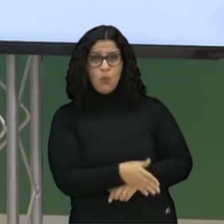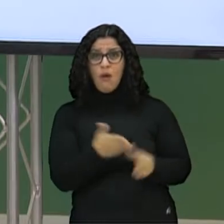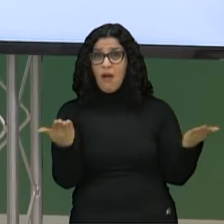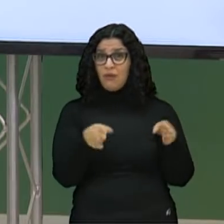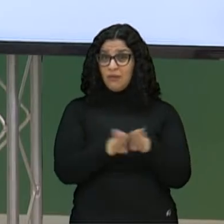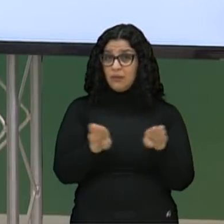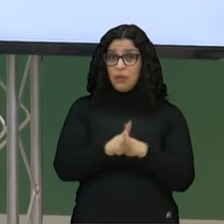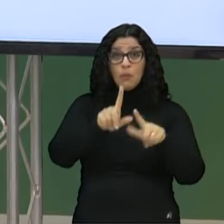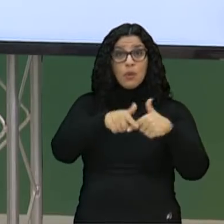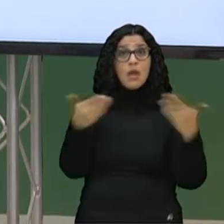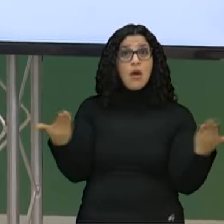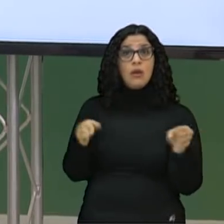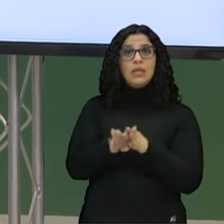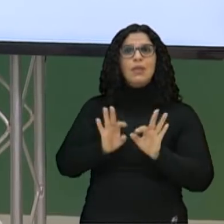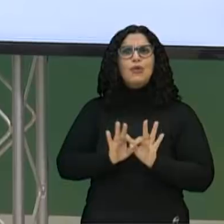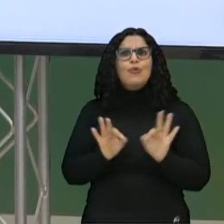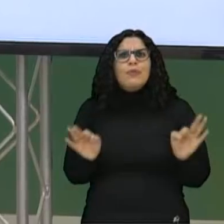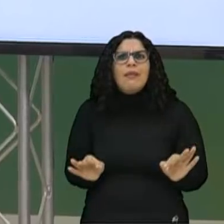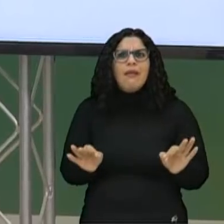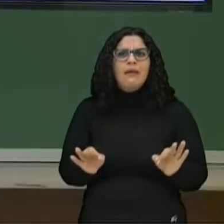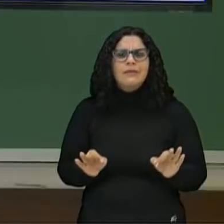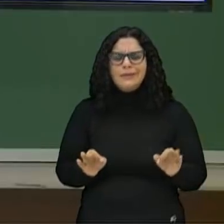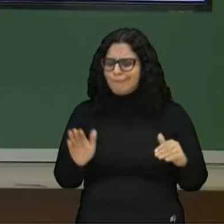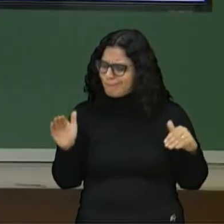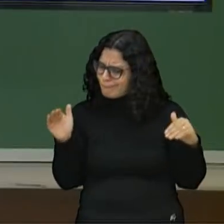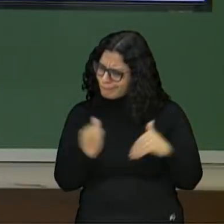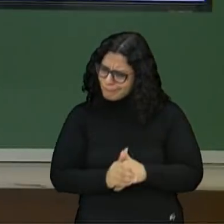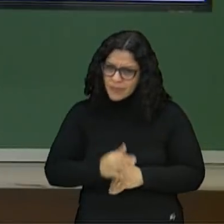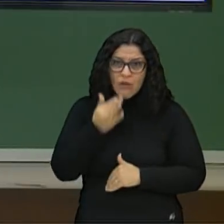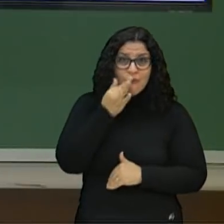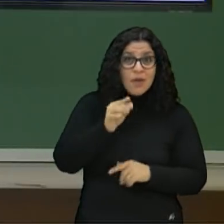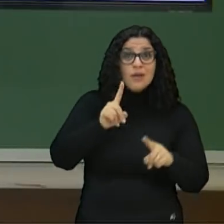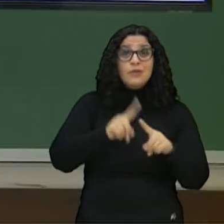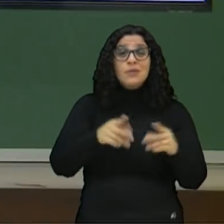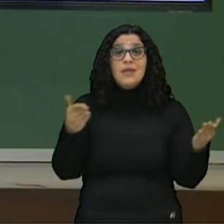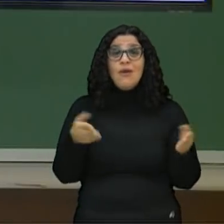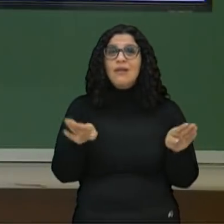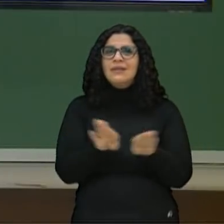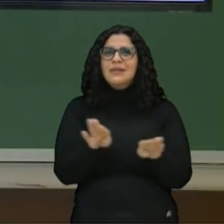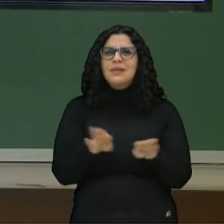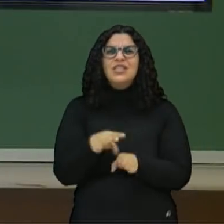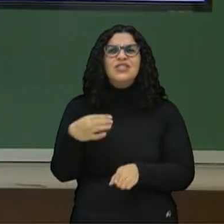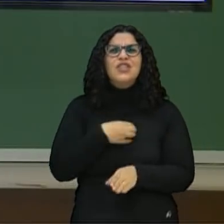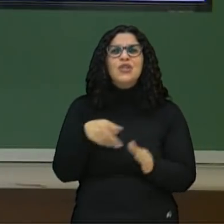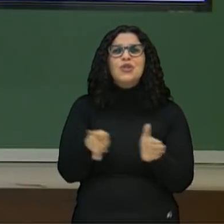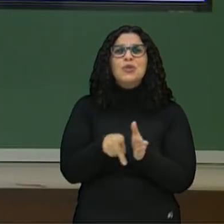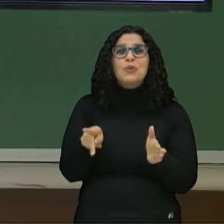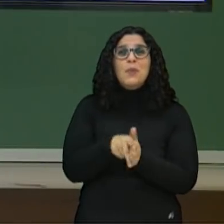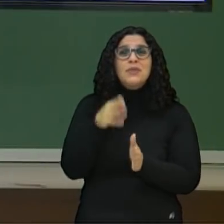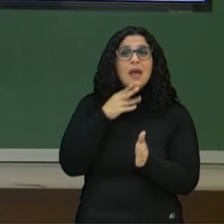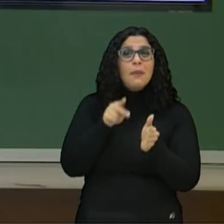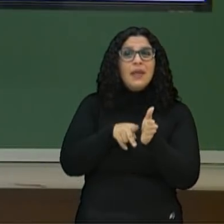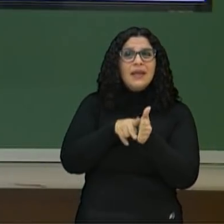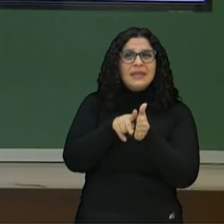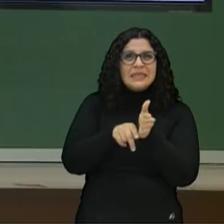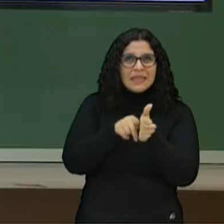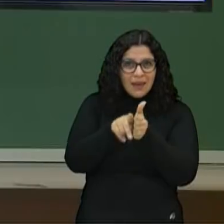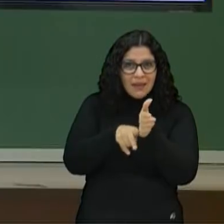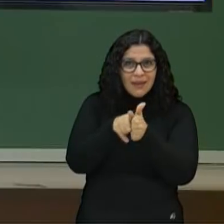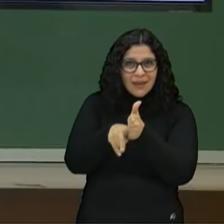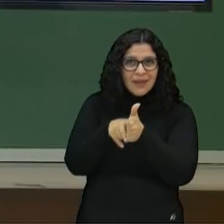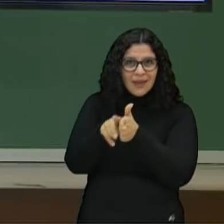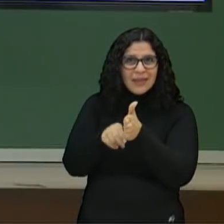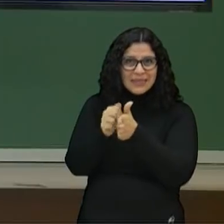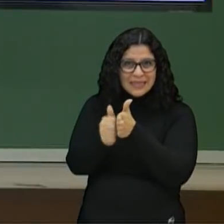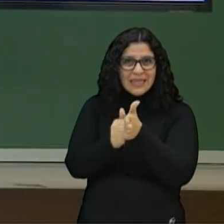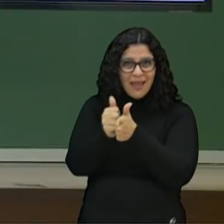que ainda é considerado humilhante? O Hitler mandou resgatar o mesmo vagão onde a Alemanha havia